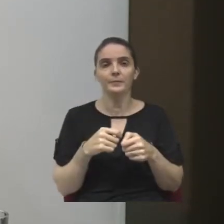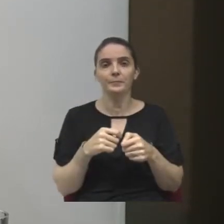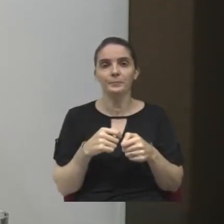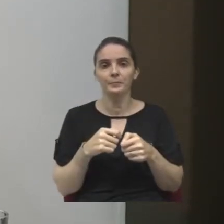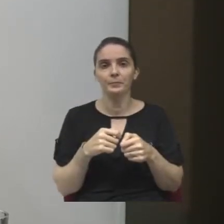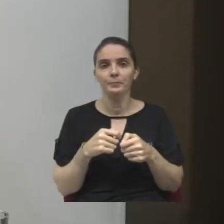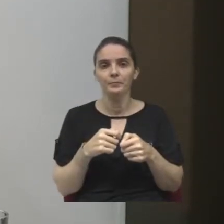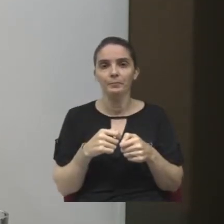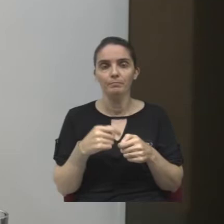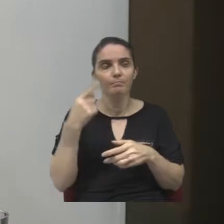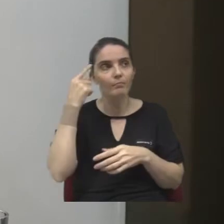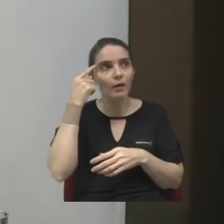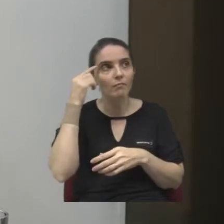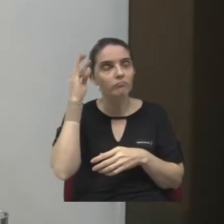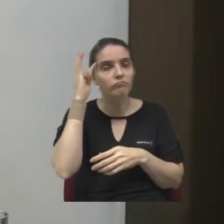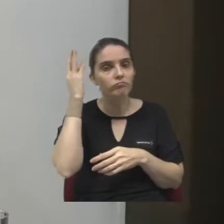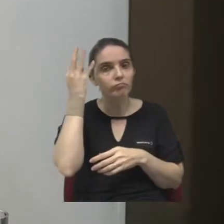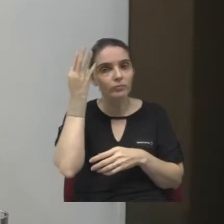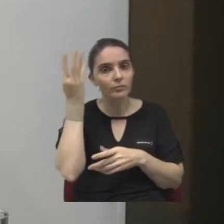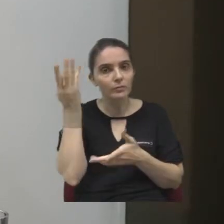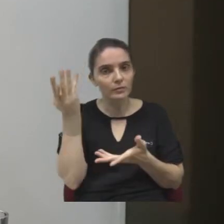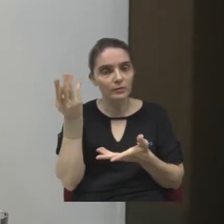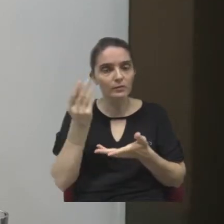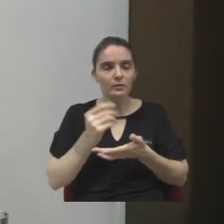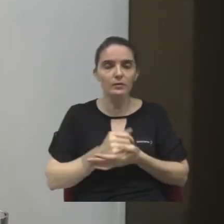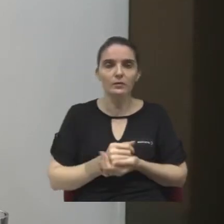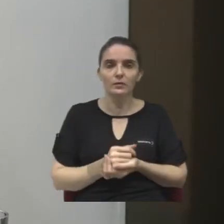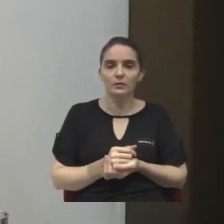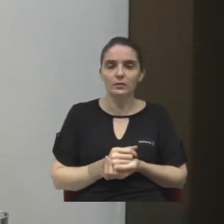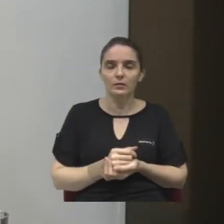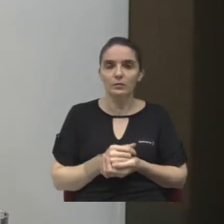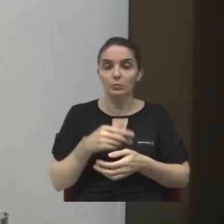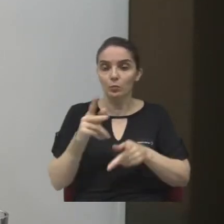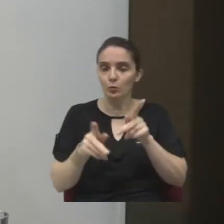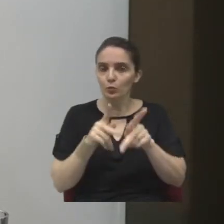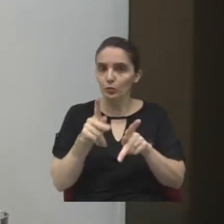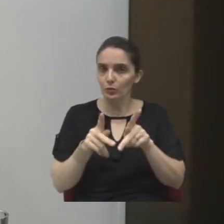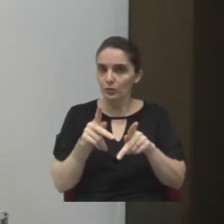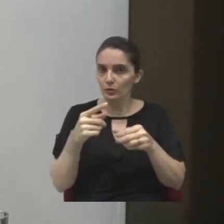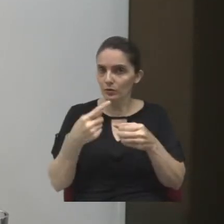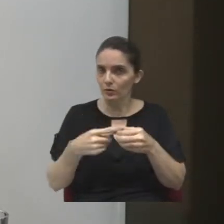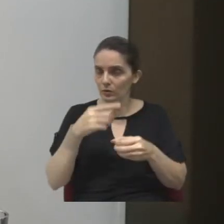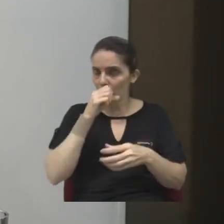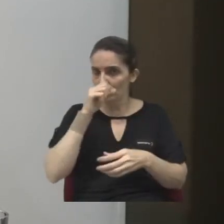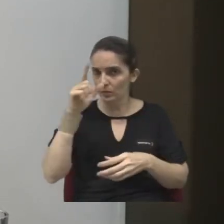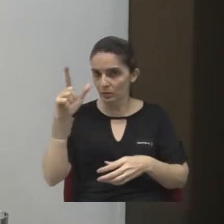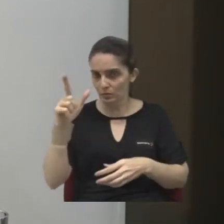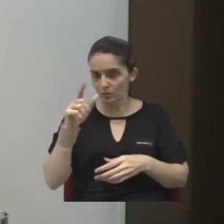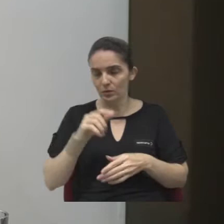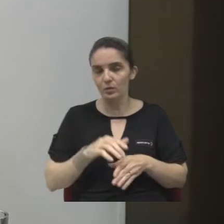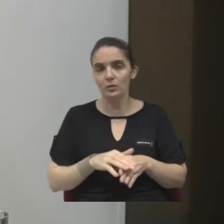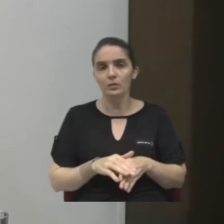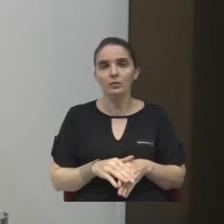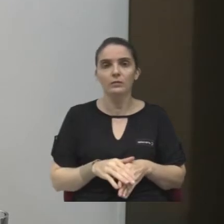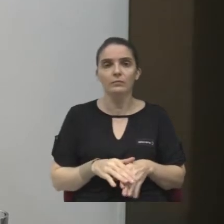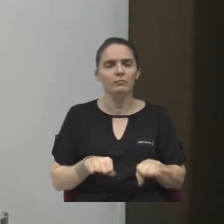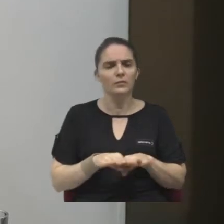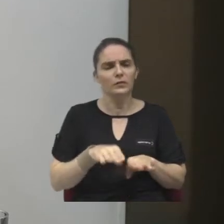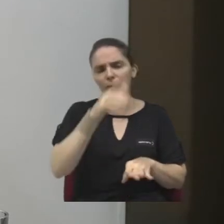soluções para que os nossos munícipes, bem como os demais das outras cidades,